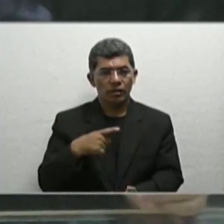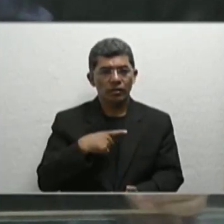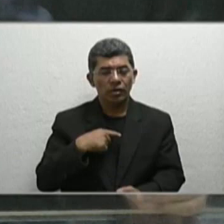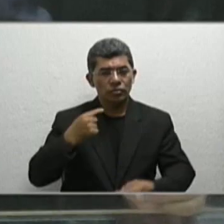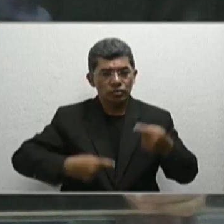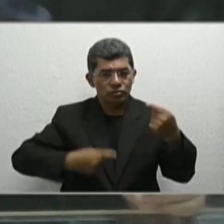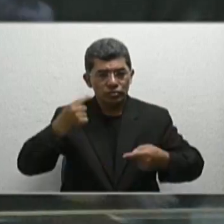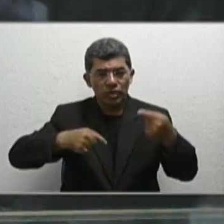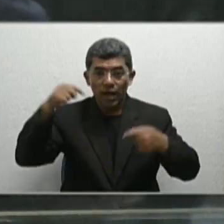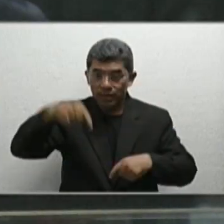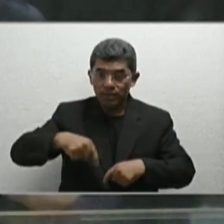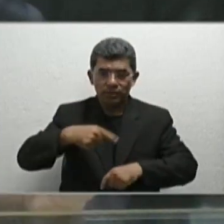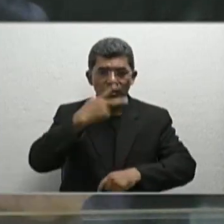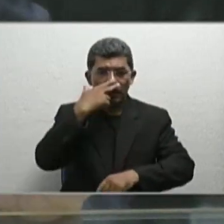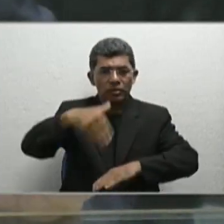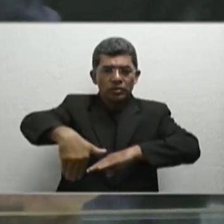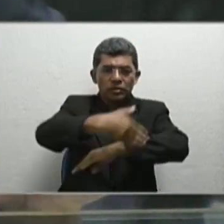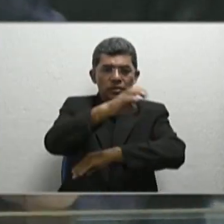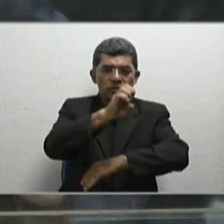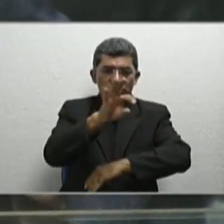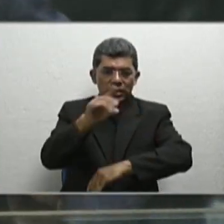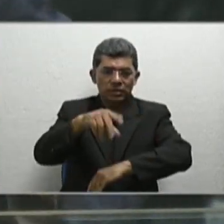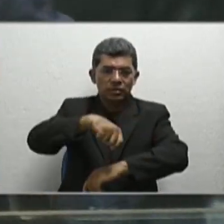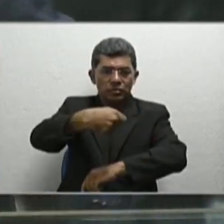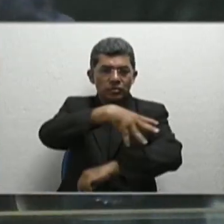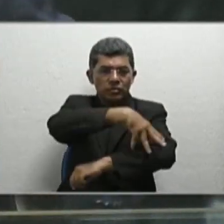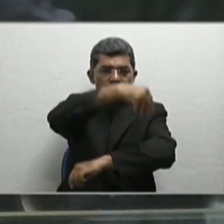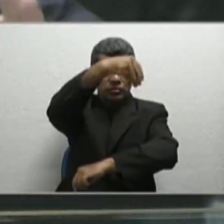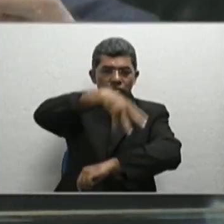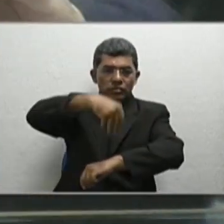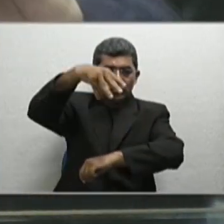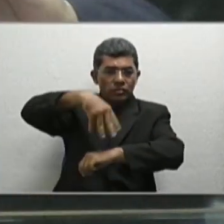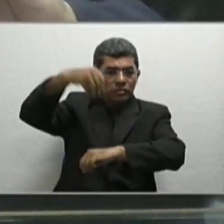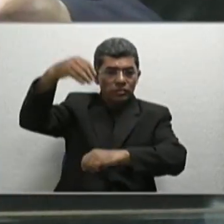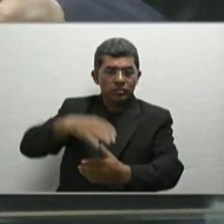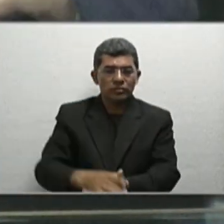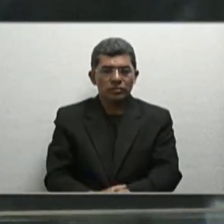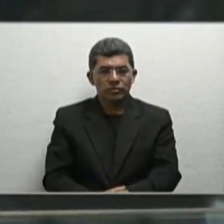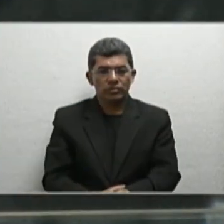aqui. Parece que a pessoa deu,